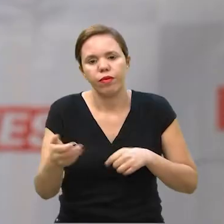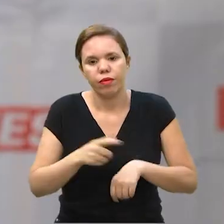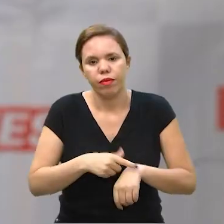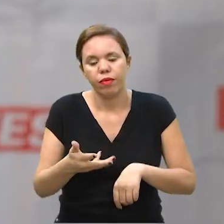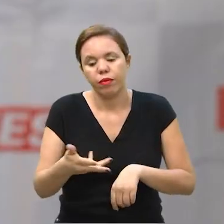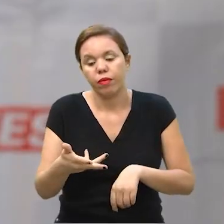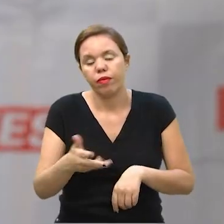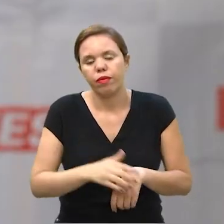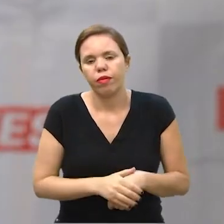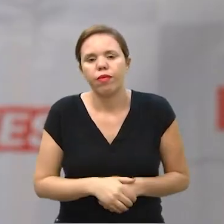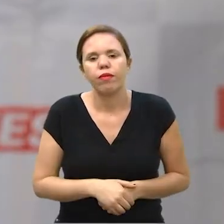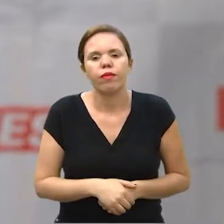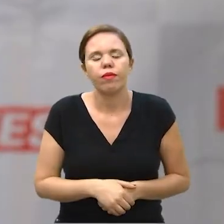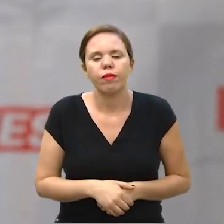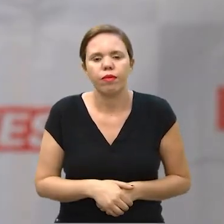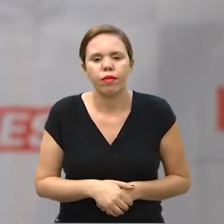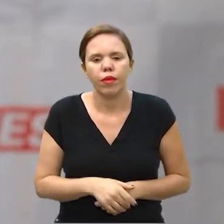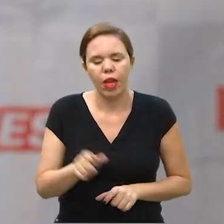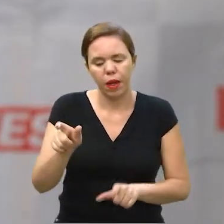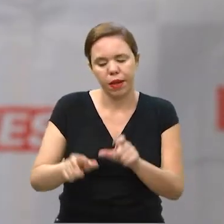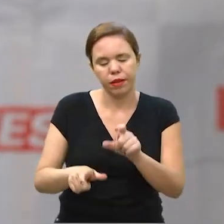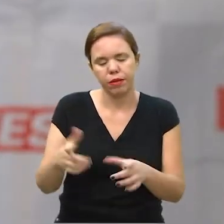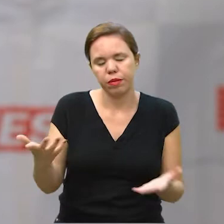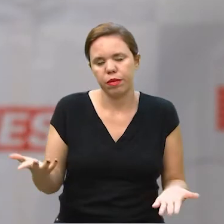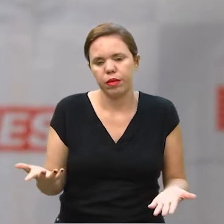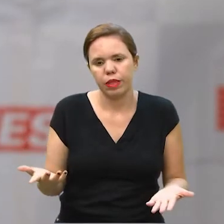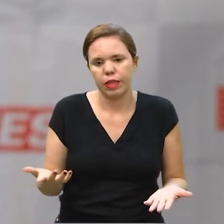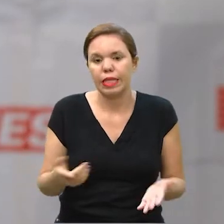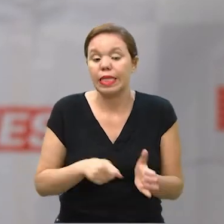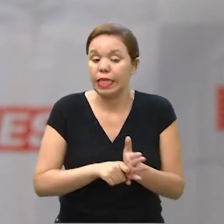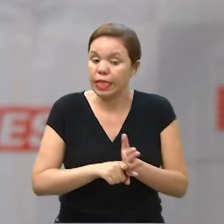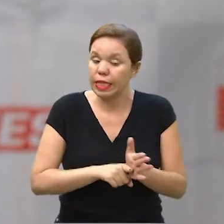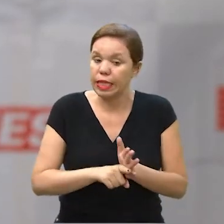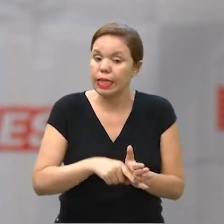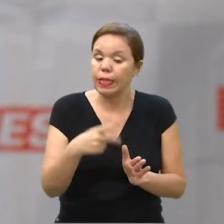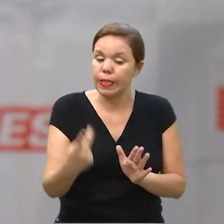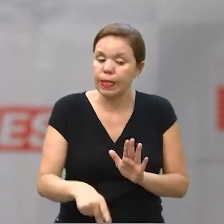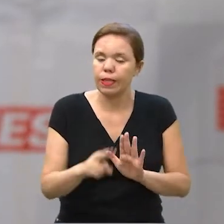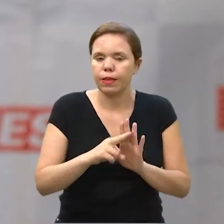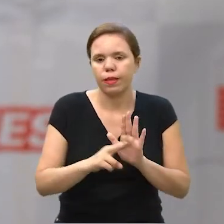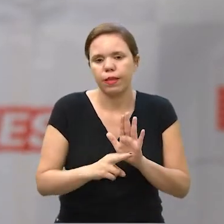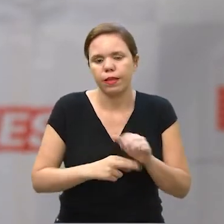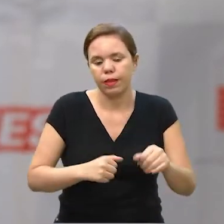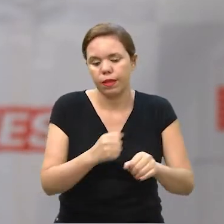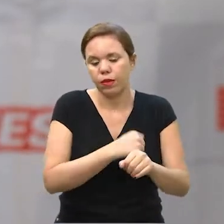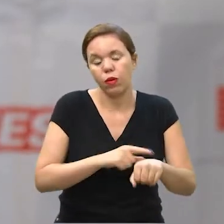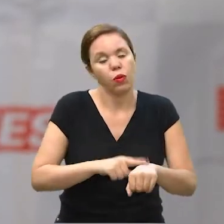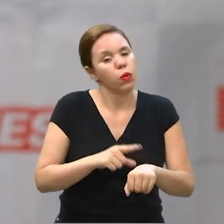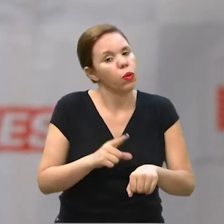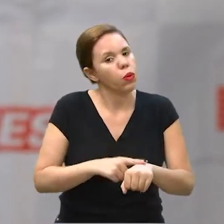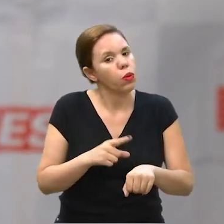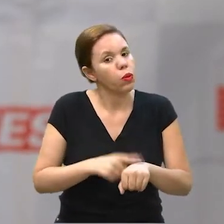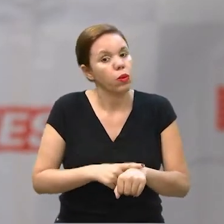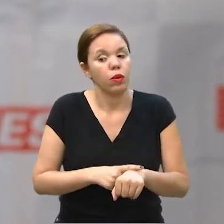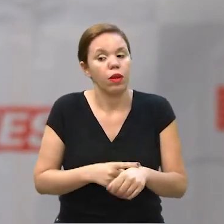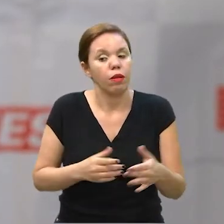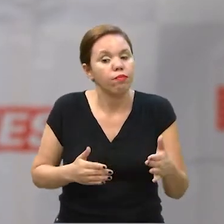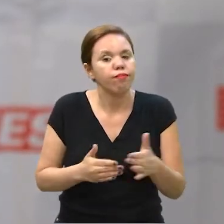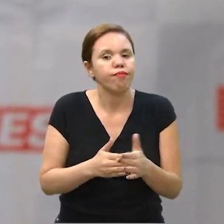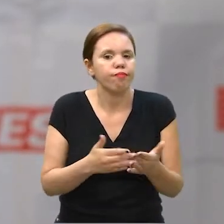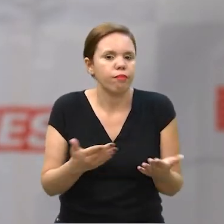tempo? Olha, os participantes, eles devem estudar a sua receita para que o tempo não seja um